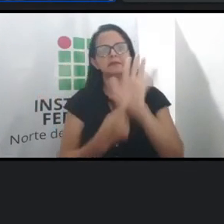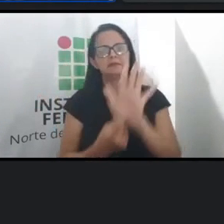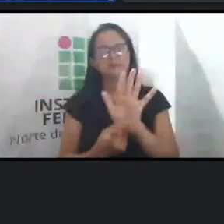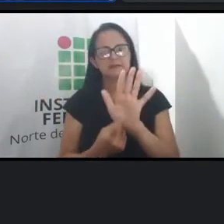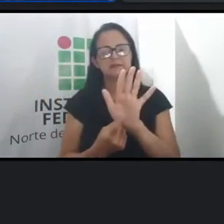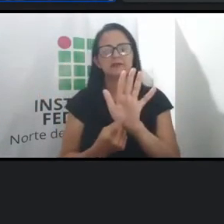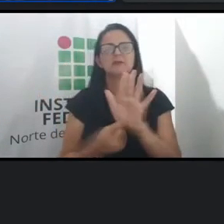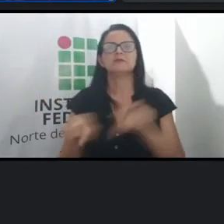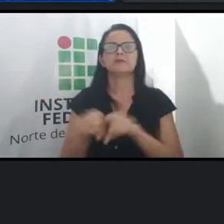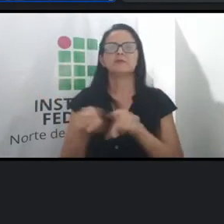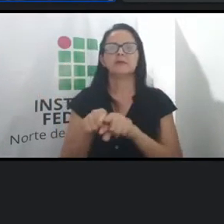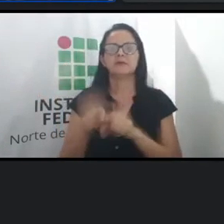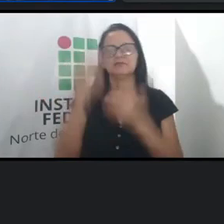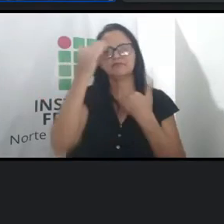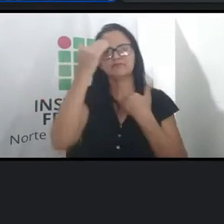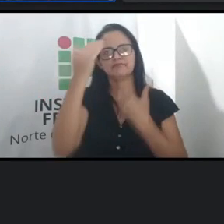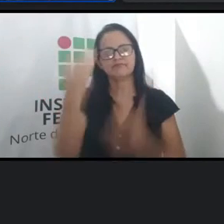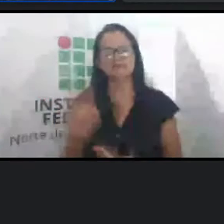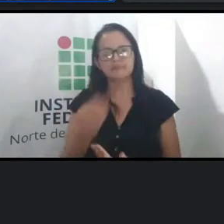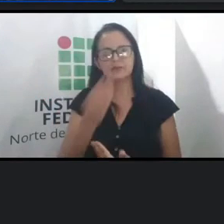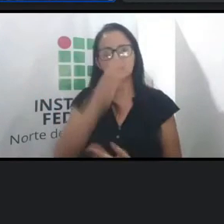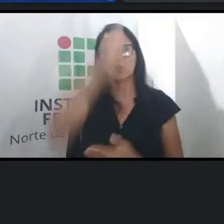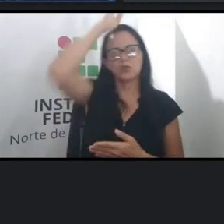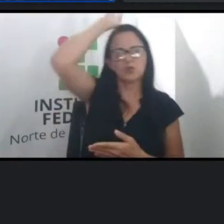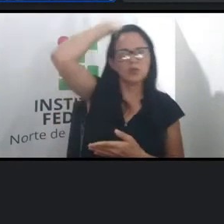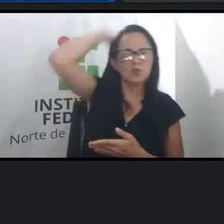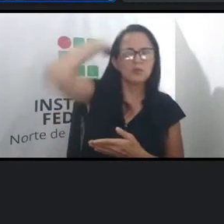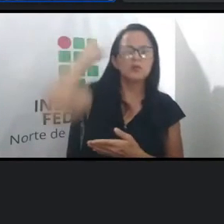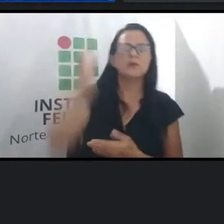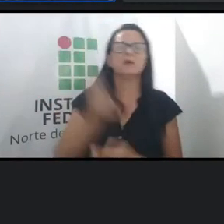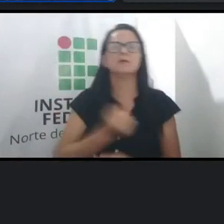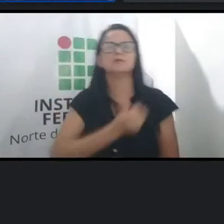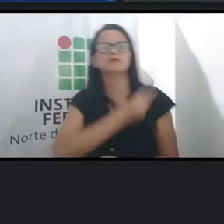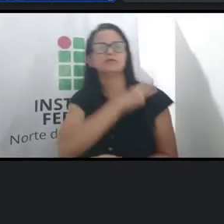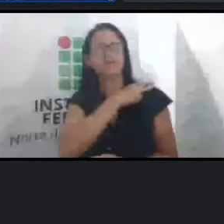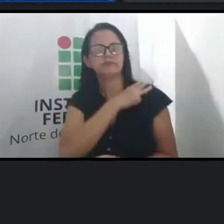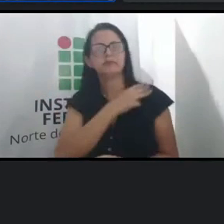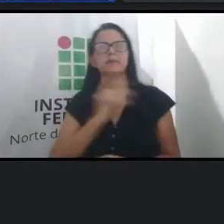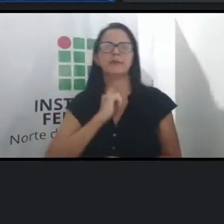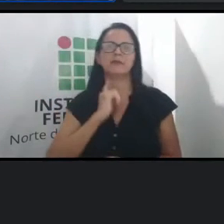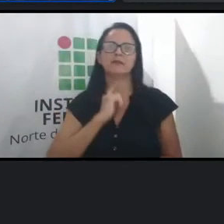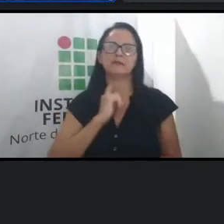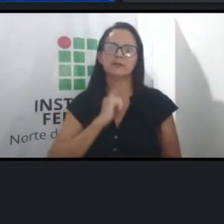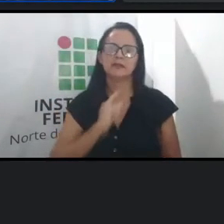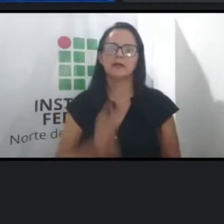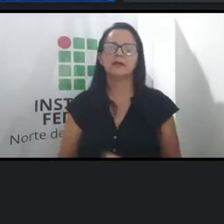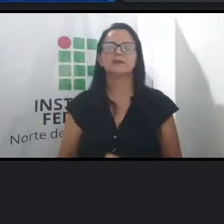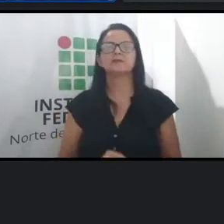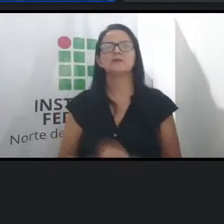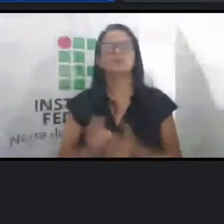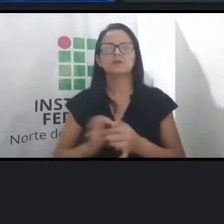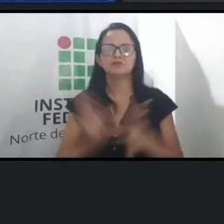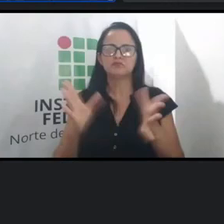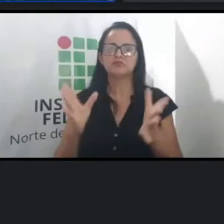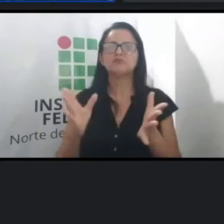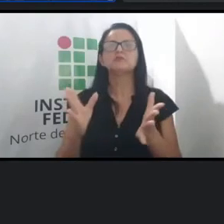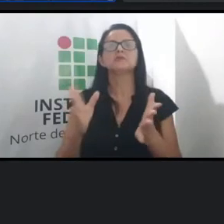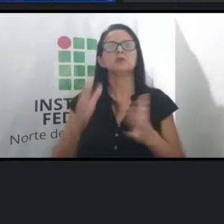Corpo de Bombeiros Militar de Minas Gerais por atender a nossa solicitação e disponibilizar um profissional tão bem qualificado como